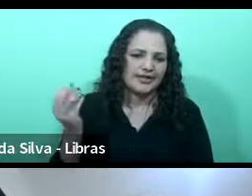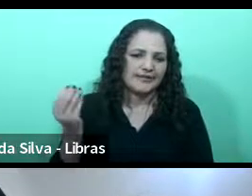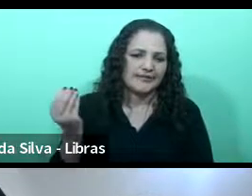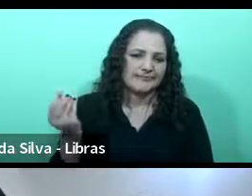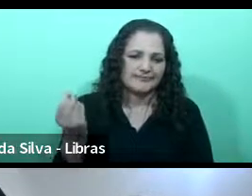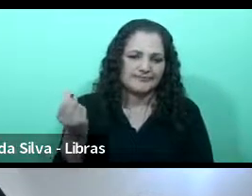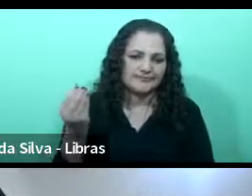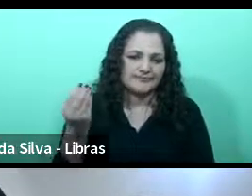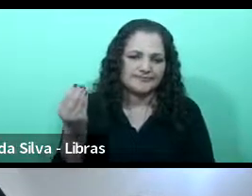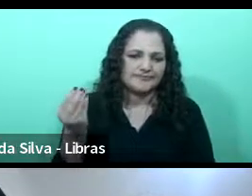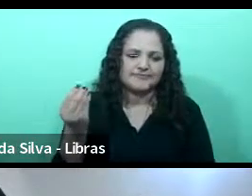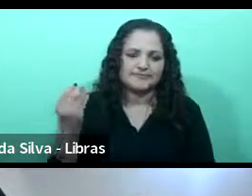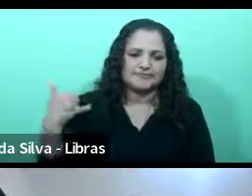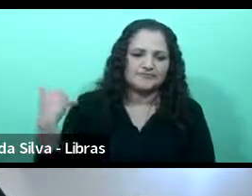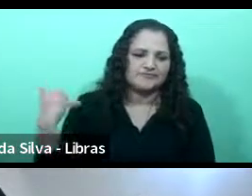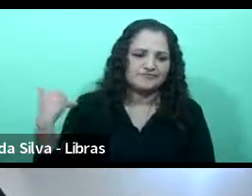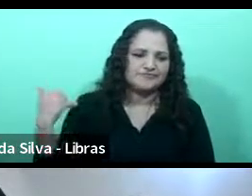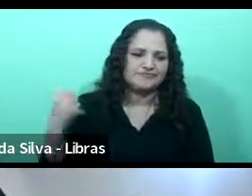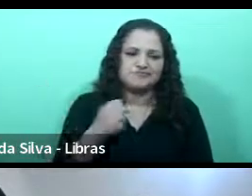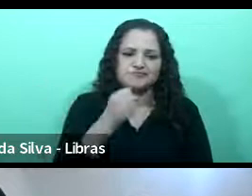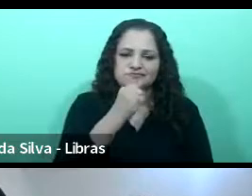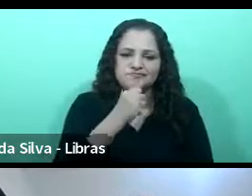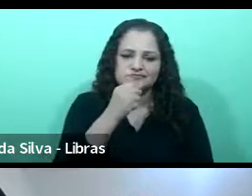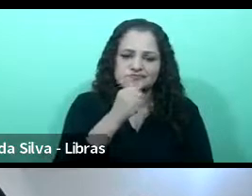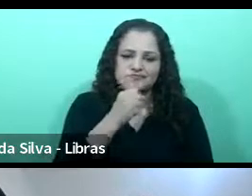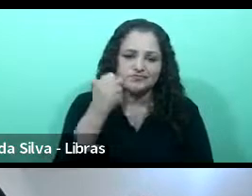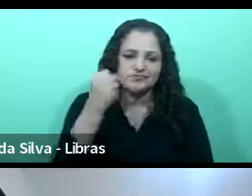O envelhecimento é comum a todos, né?